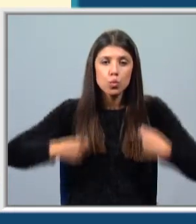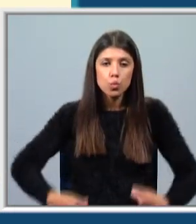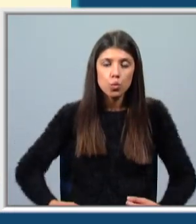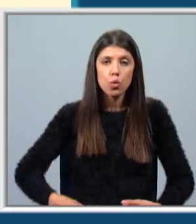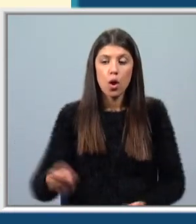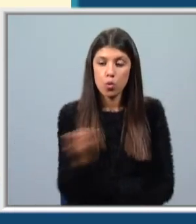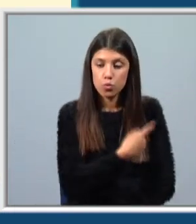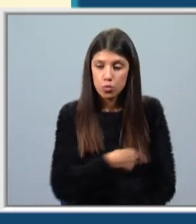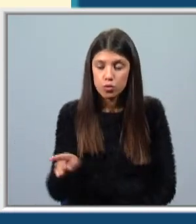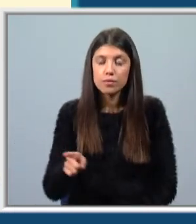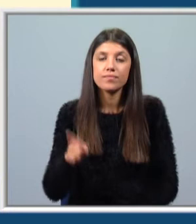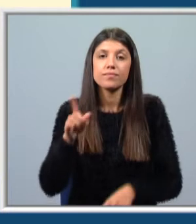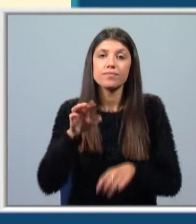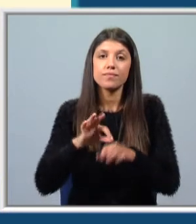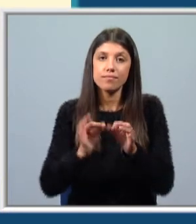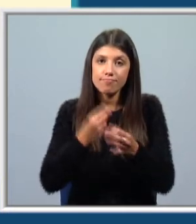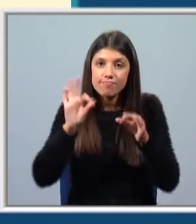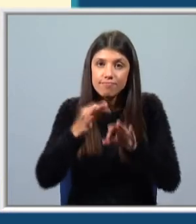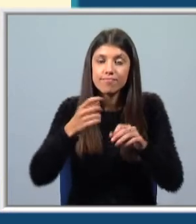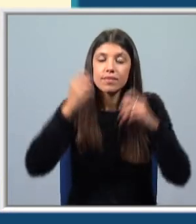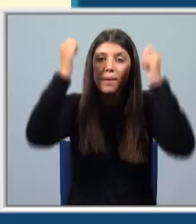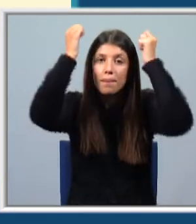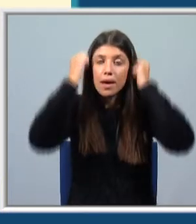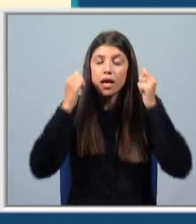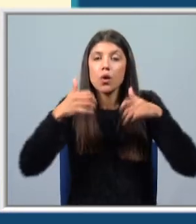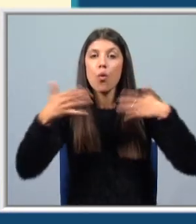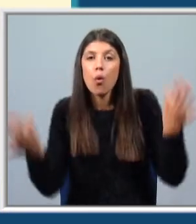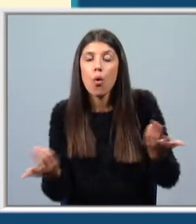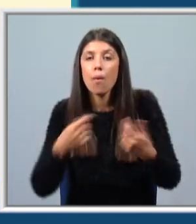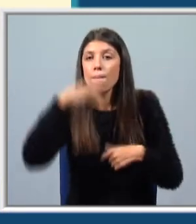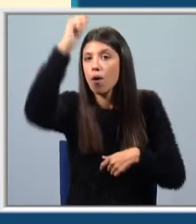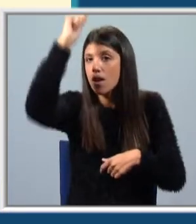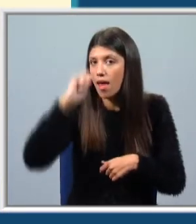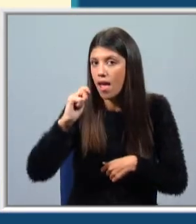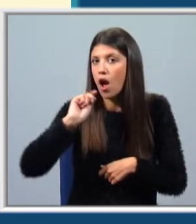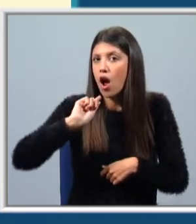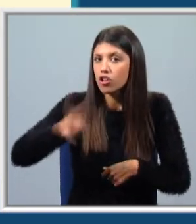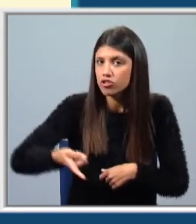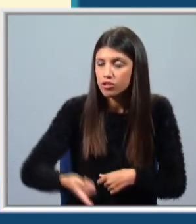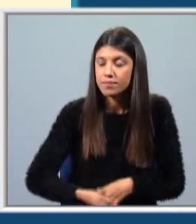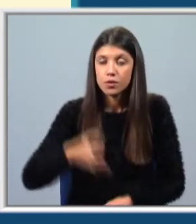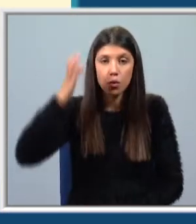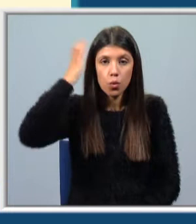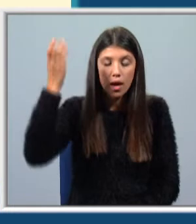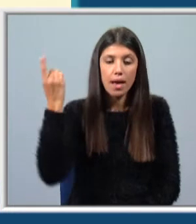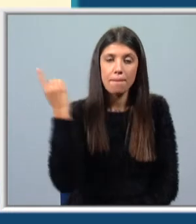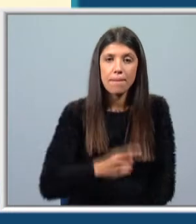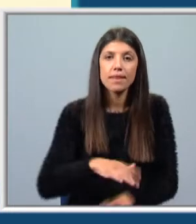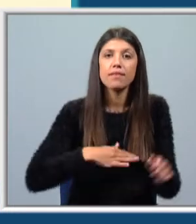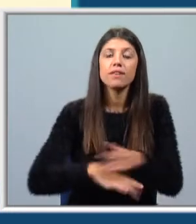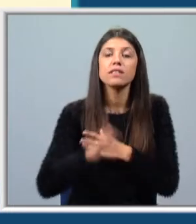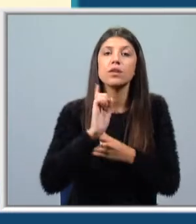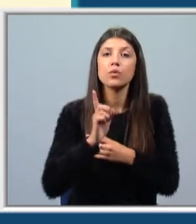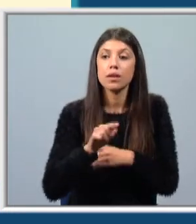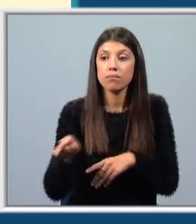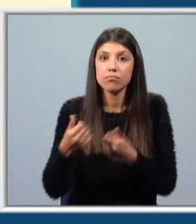fazer um barrete ou fazer um boné. O rei mandou fazer o quê para que não se percebesse que o príncipe tinha orelhas